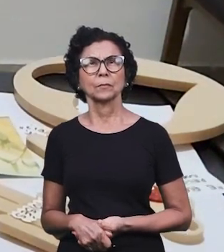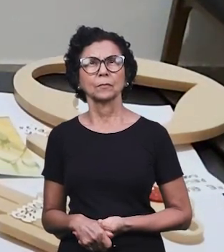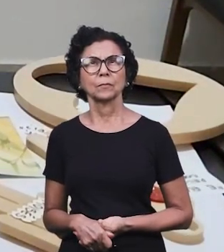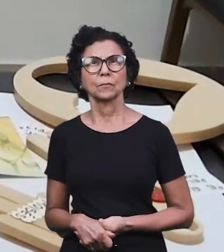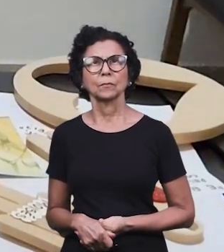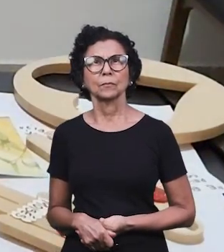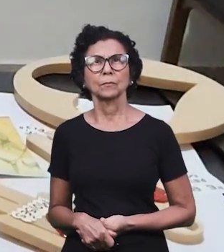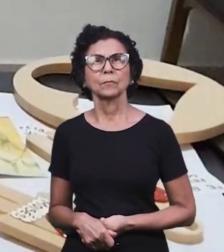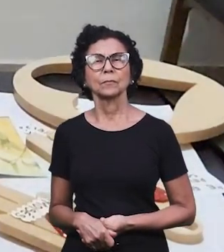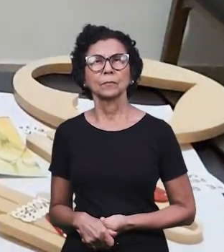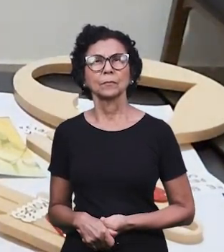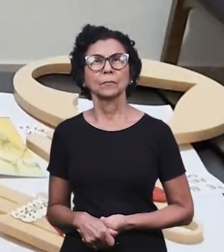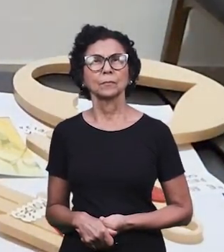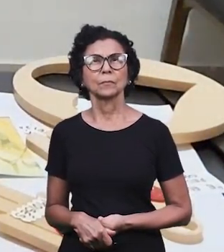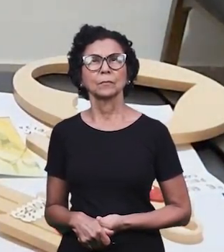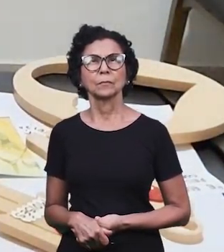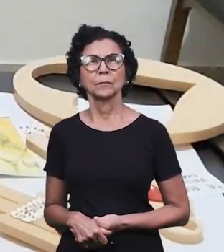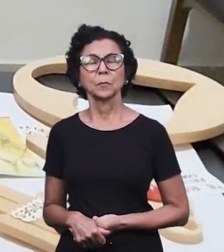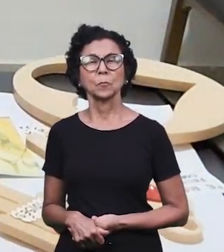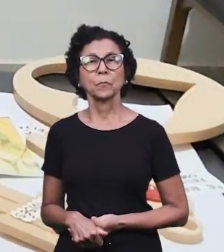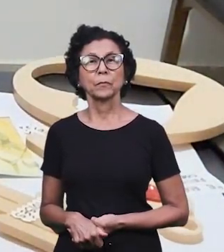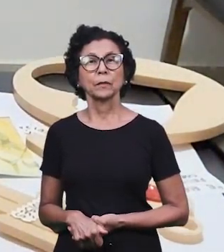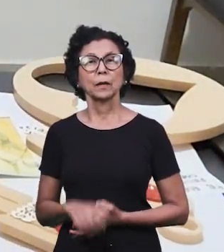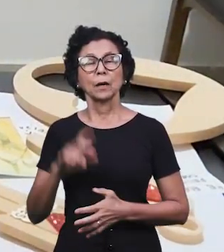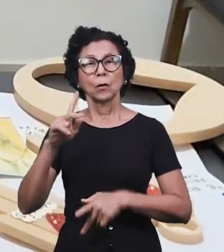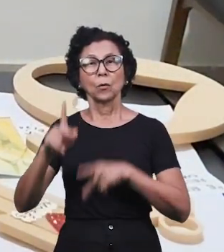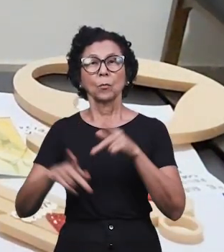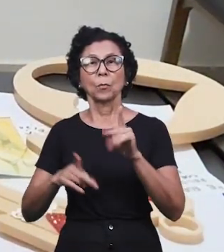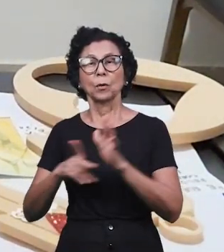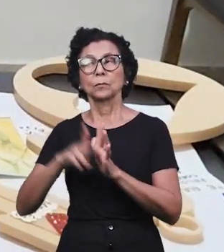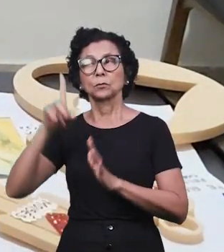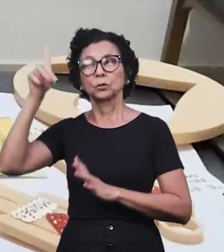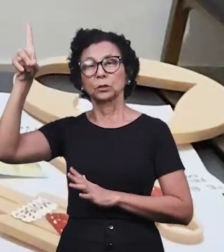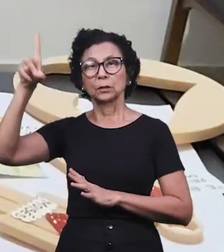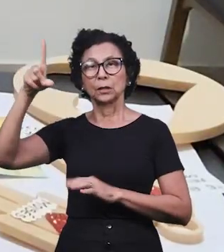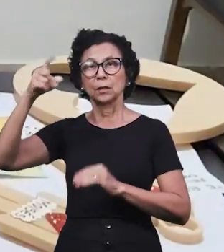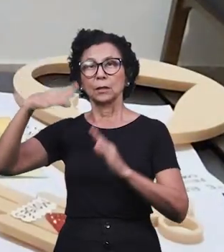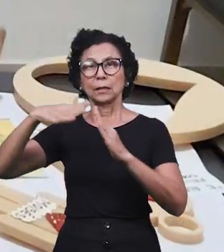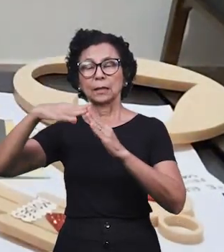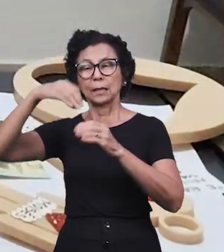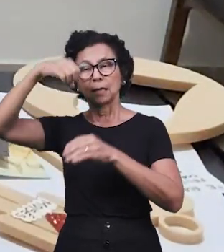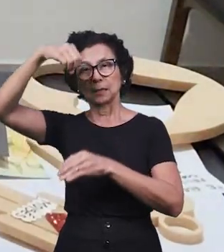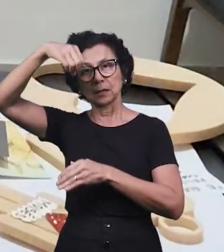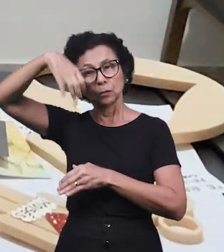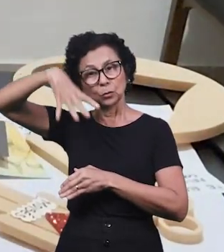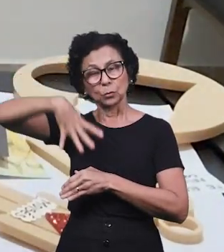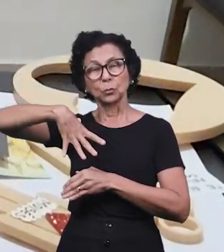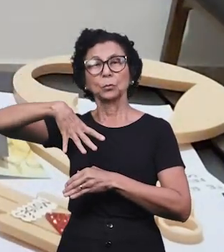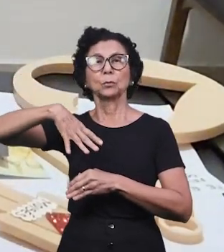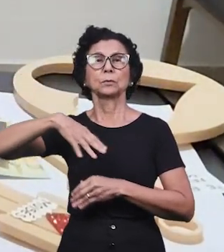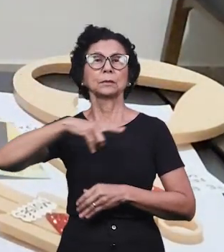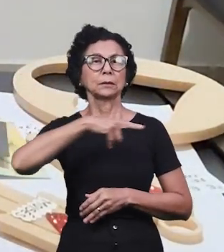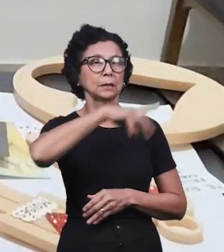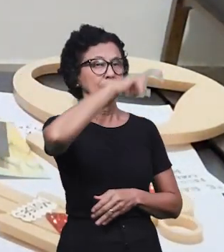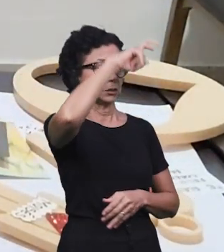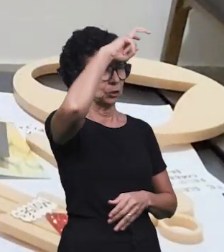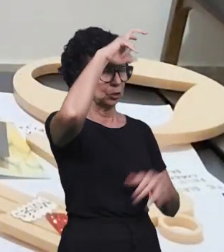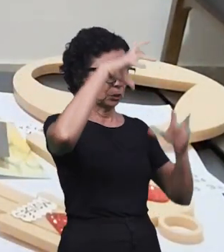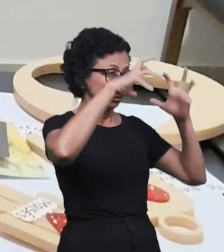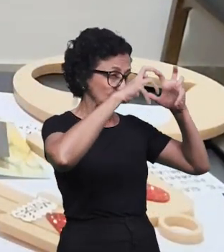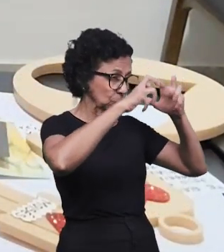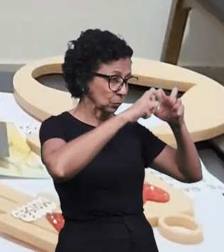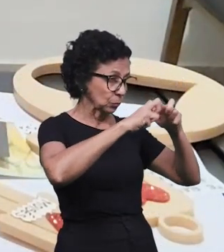povo do Senhor tinha luz, O Senhor era a luz para o povo que estava em Gósen, para o povo